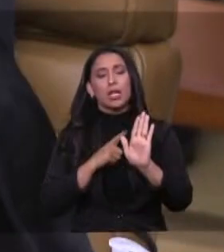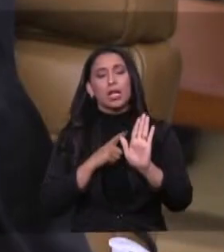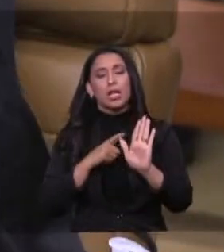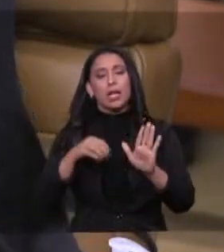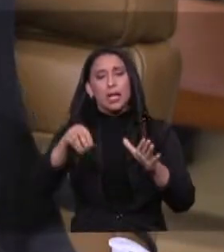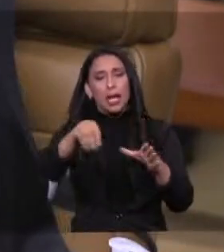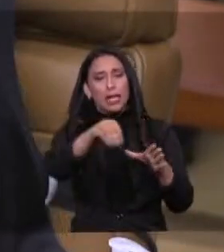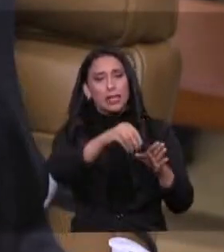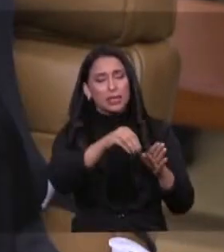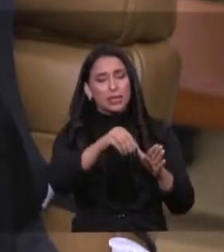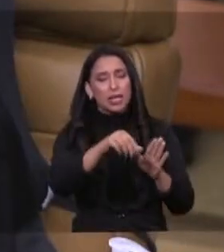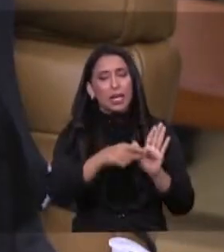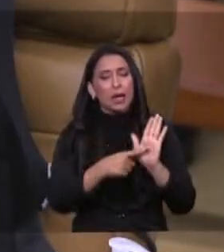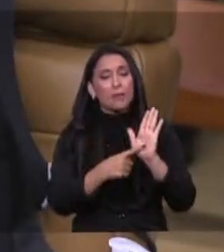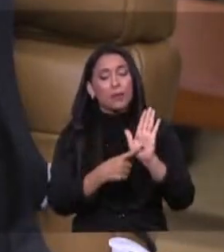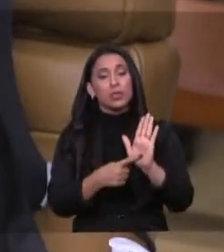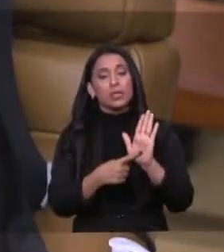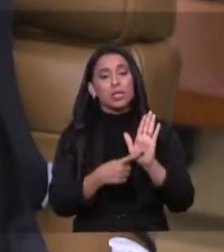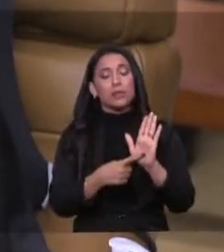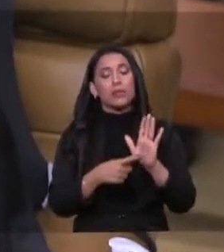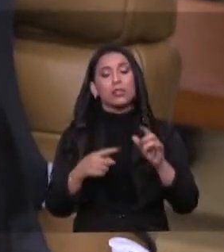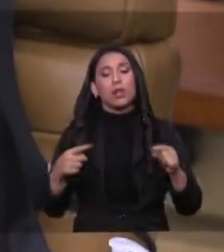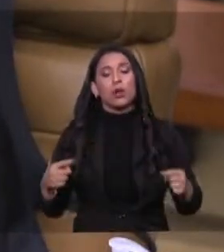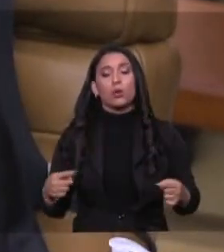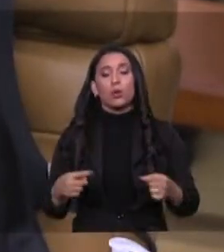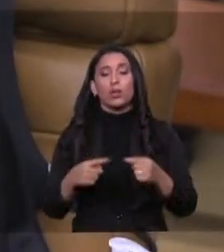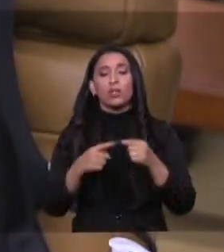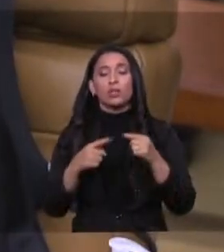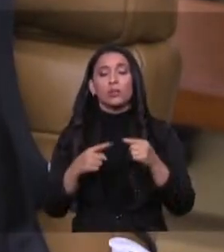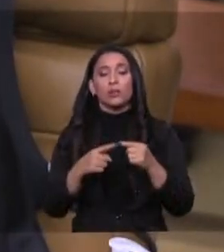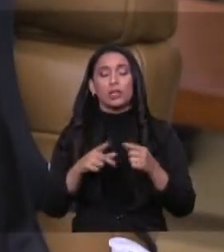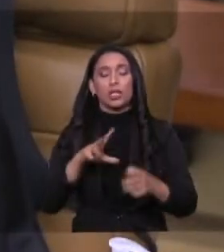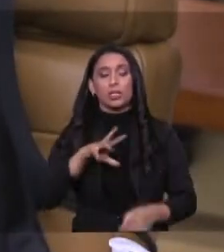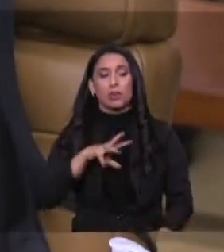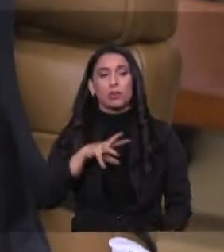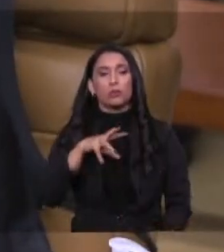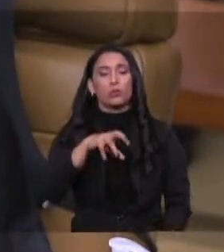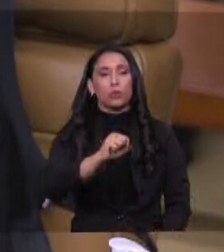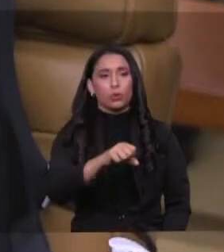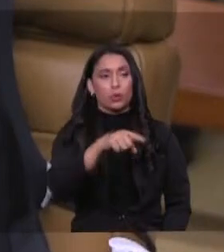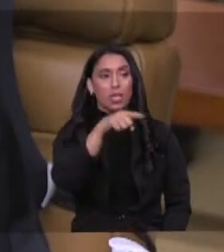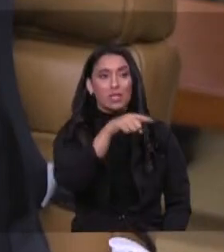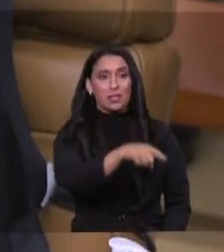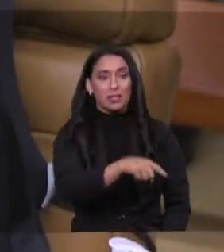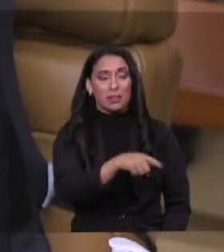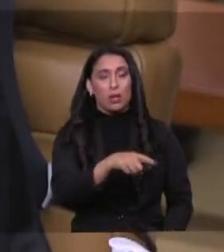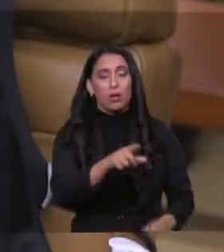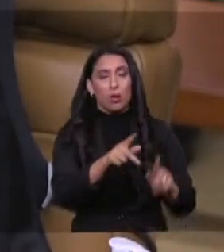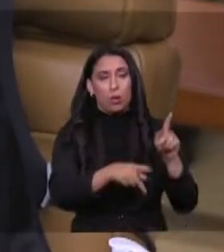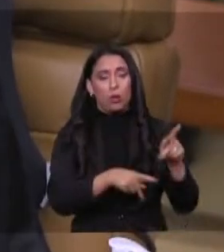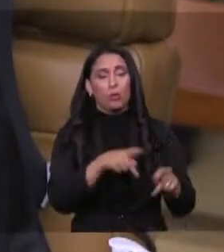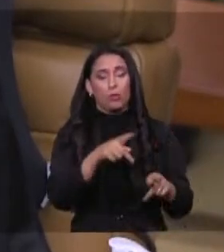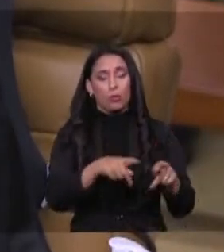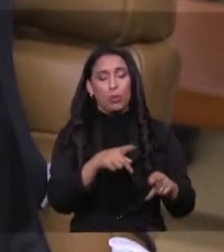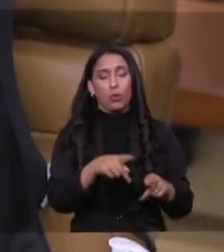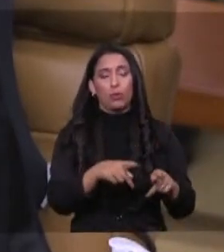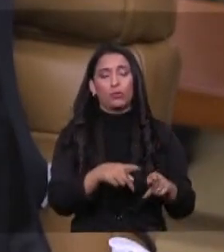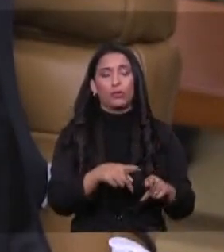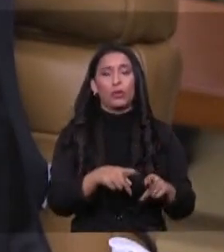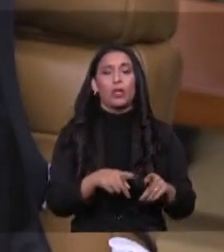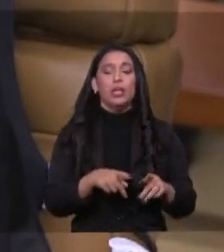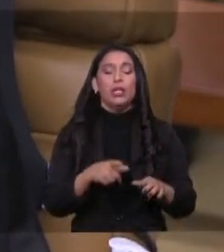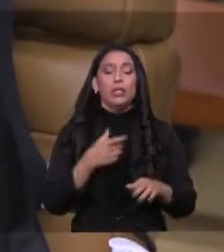ela tinha correspondência. Quem vota é o excelentíssimo senhor ministro André Mendonça, ministro do STF. E toda a